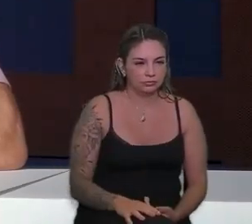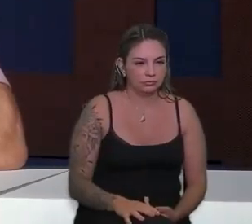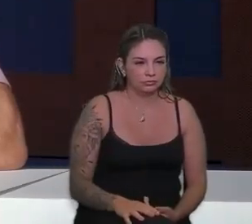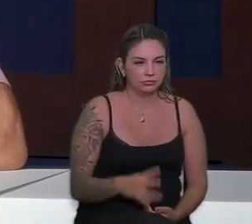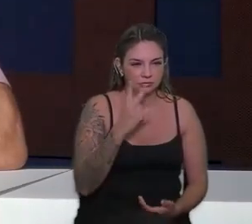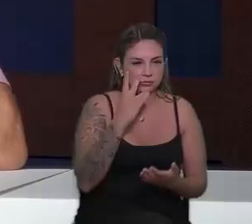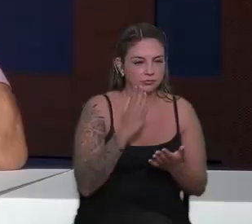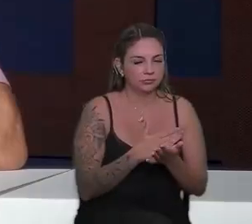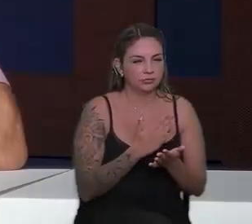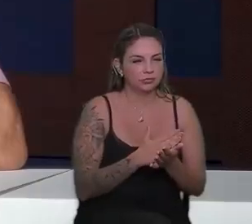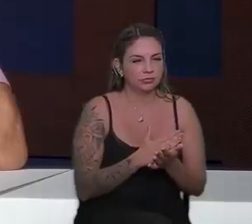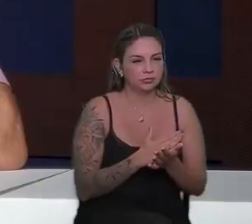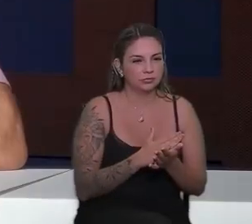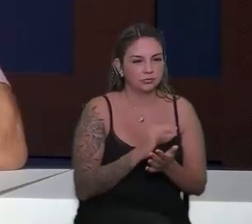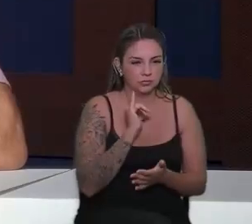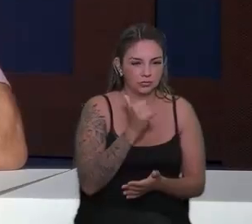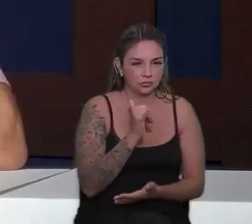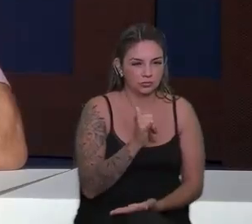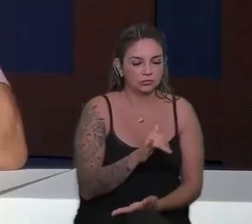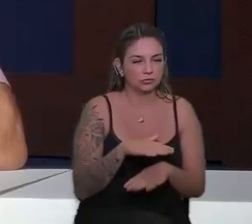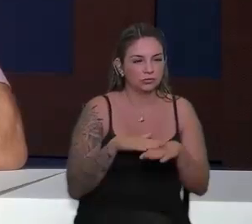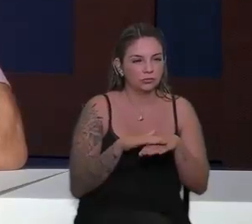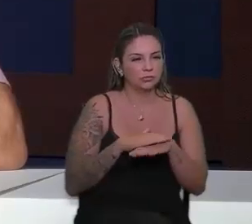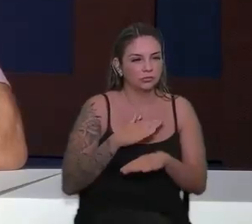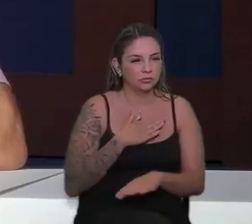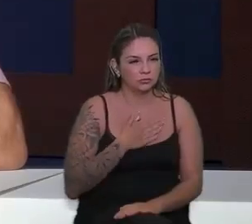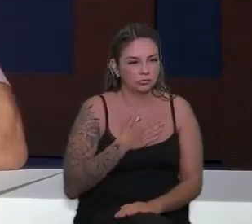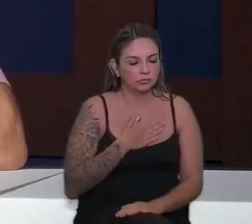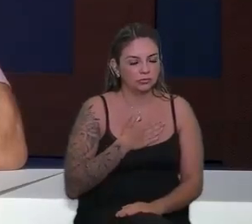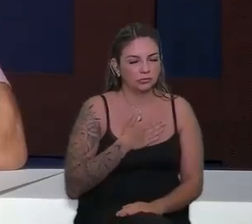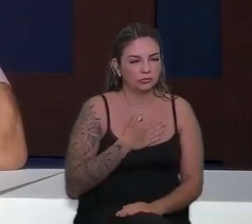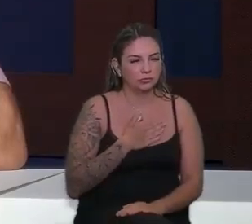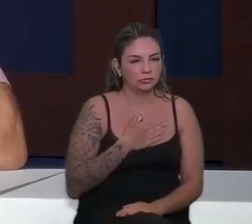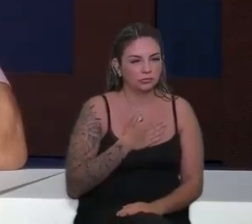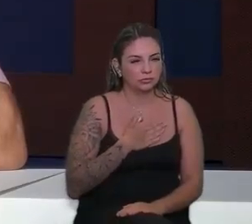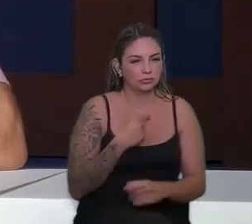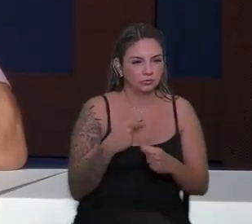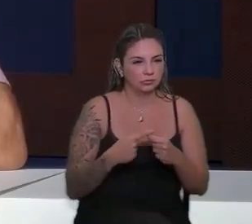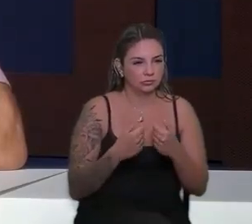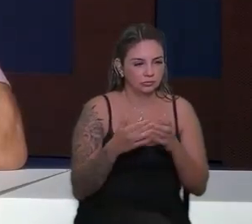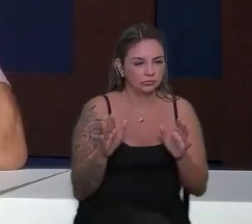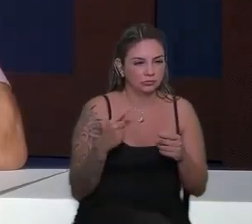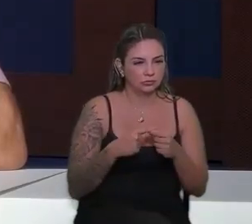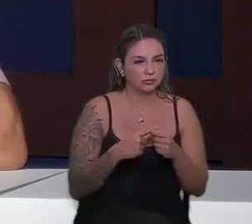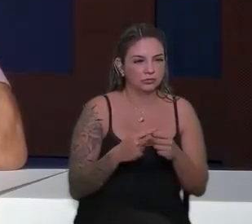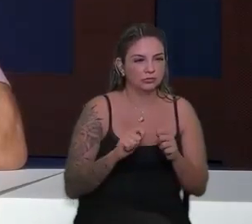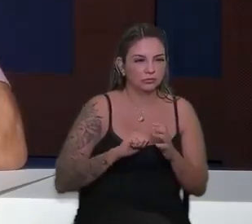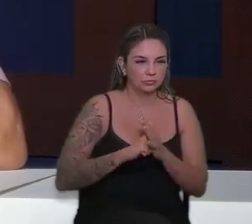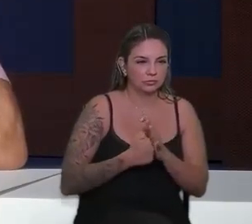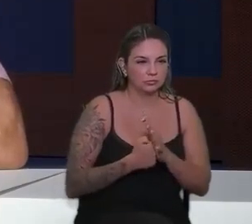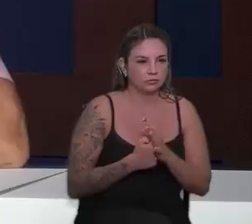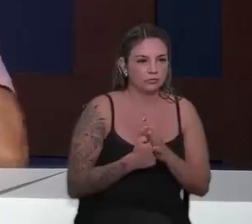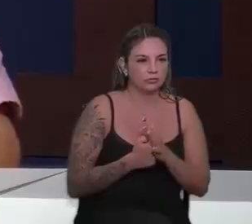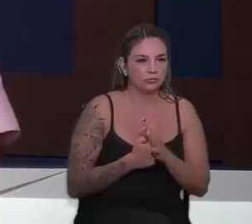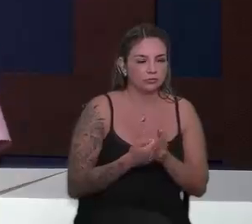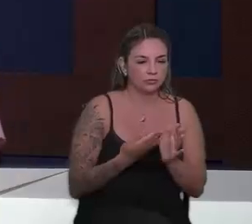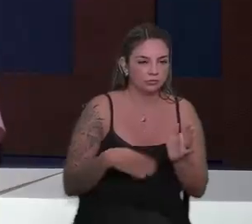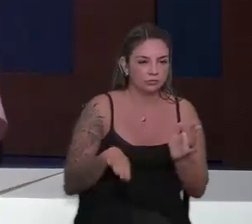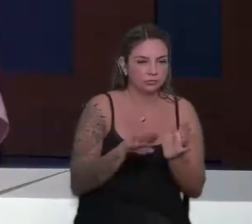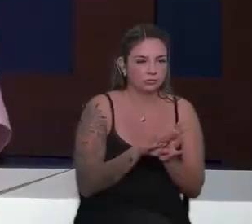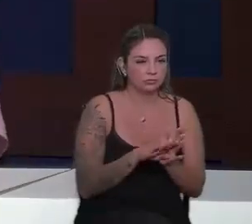Escrevi 2 livros de crônicas, o Conversa Comigo e o Cidade Aberta, Cidade Fechada, e